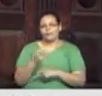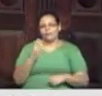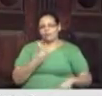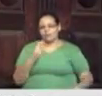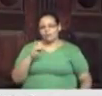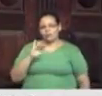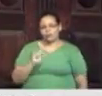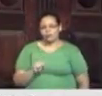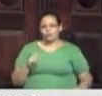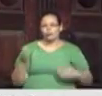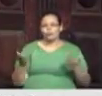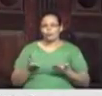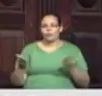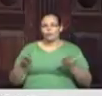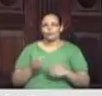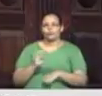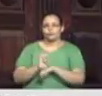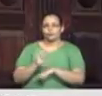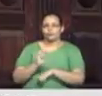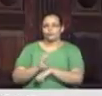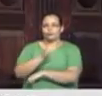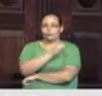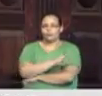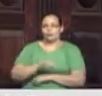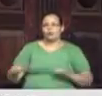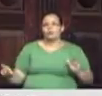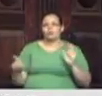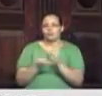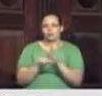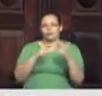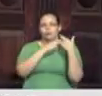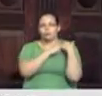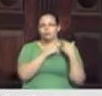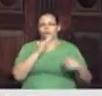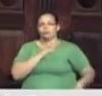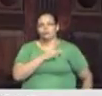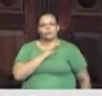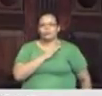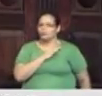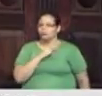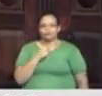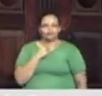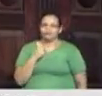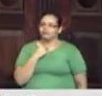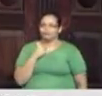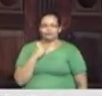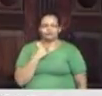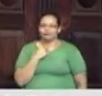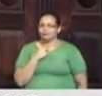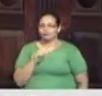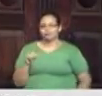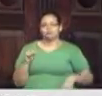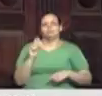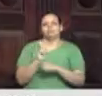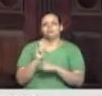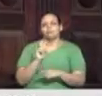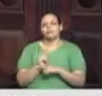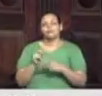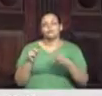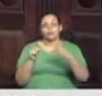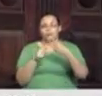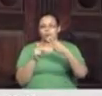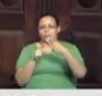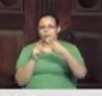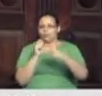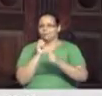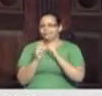bilhões, quando hoje o Estado do Rio de Janeiro, pela lei de responsabilidade fiscal, não poderia ter contraído esse empréstimo. E a terceira